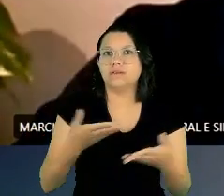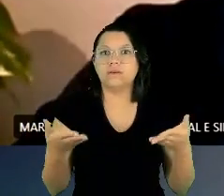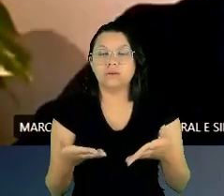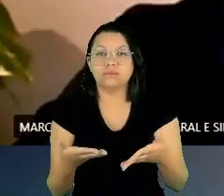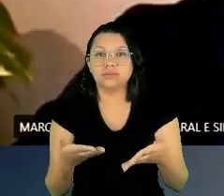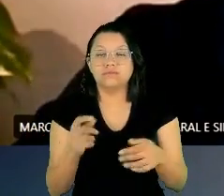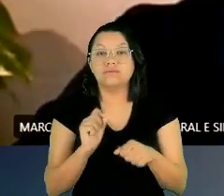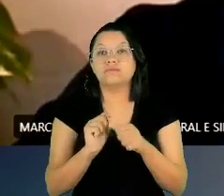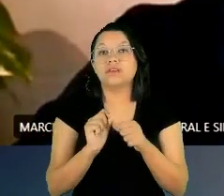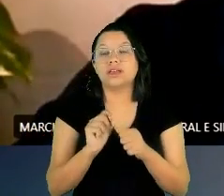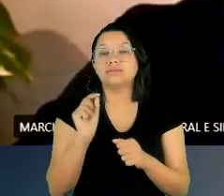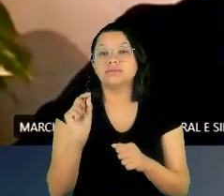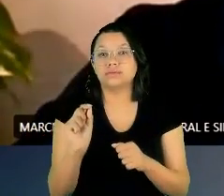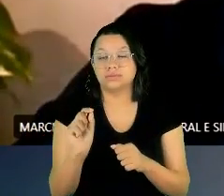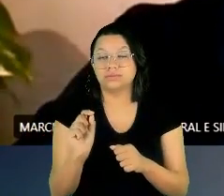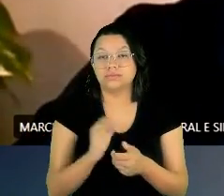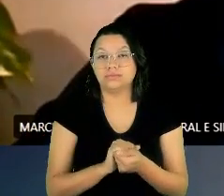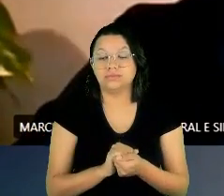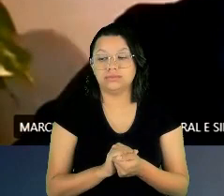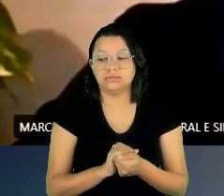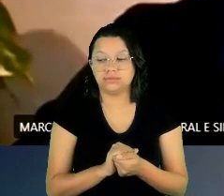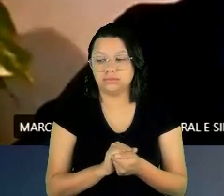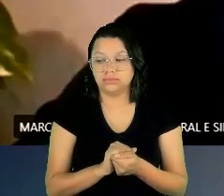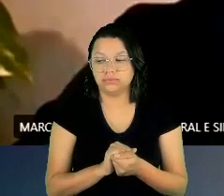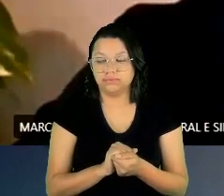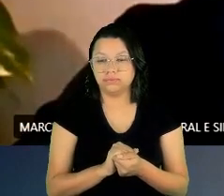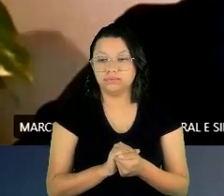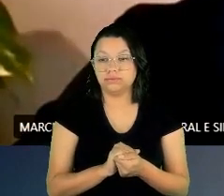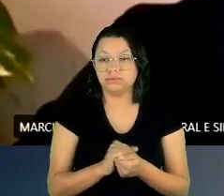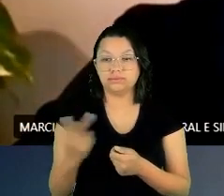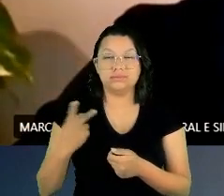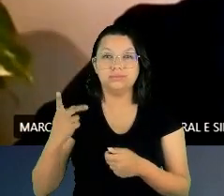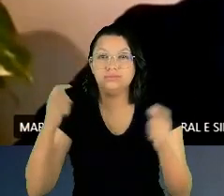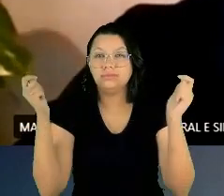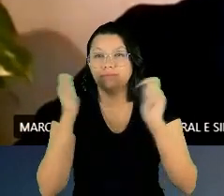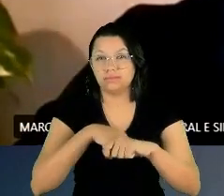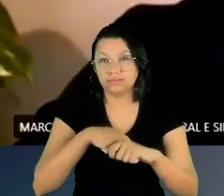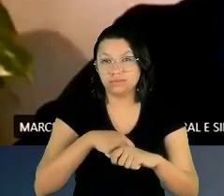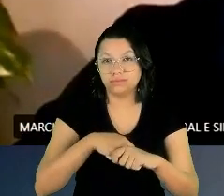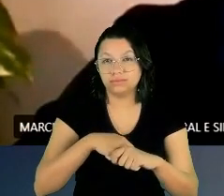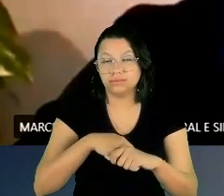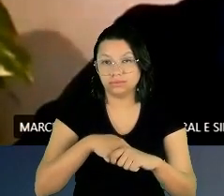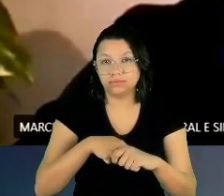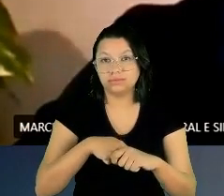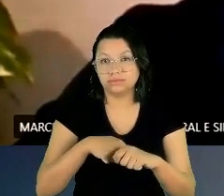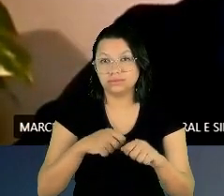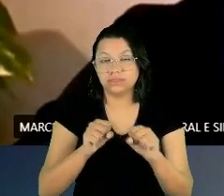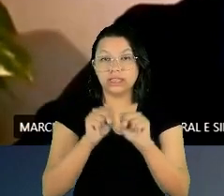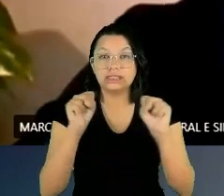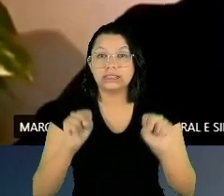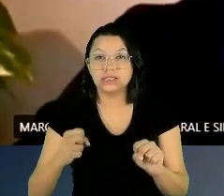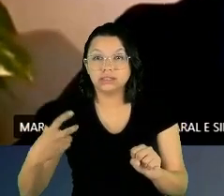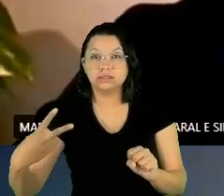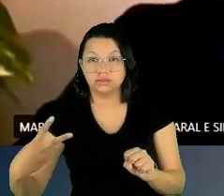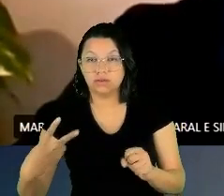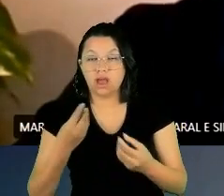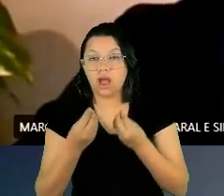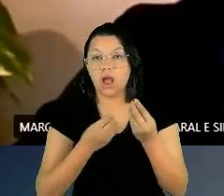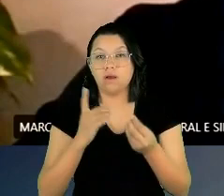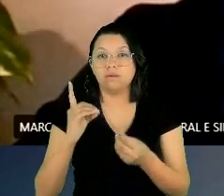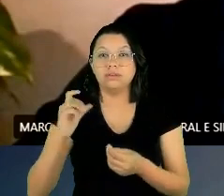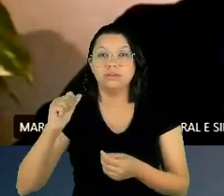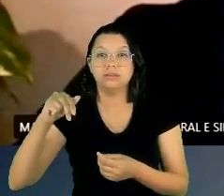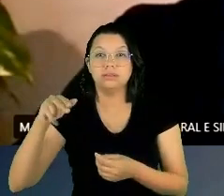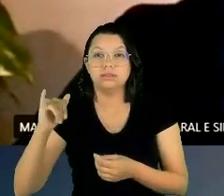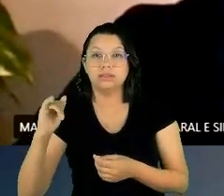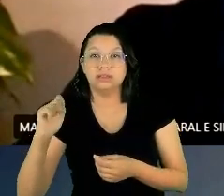que a gente vive hoje, faz com que a nossa capacidade aí de sistema 2, como o